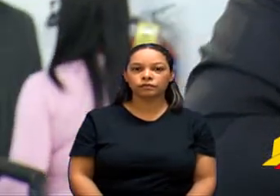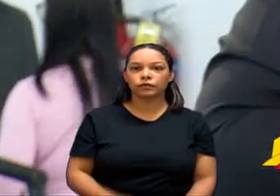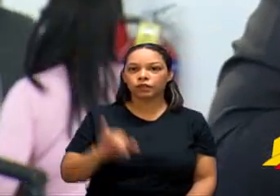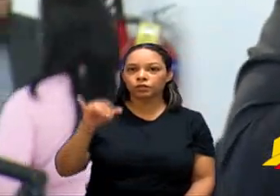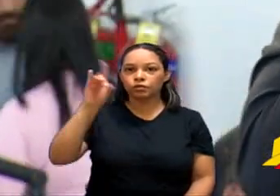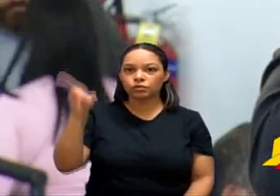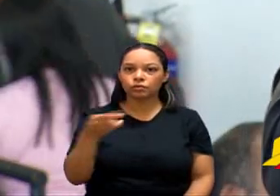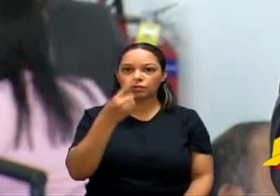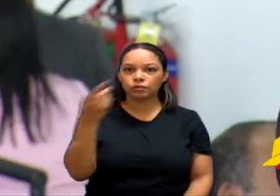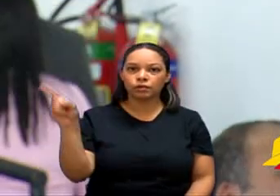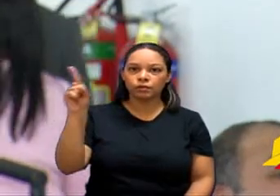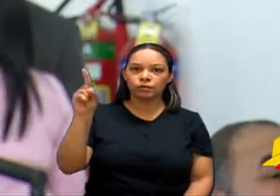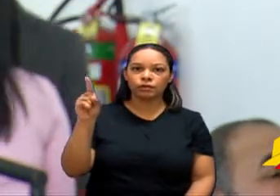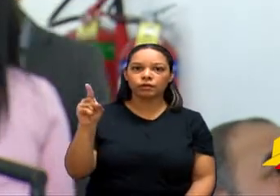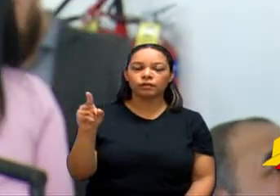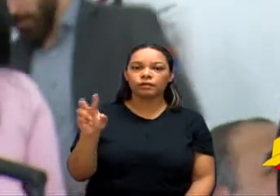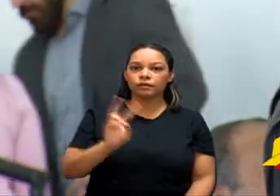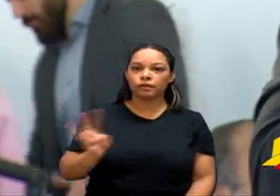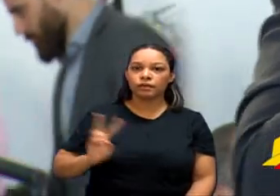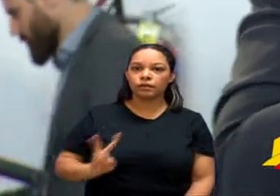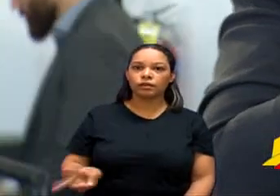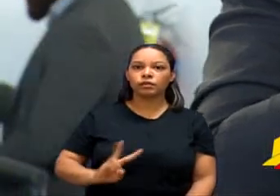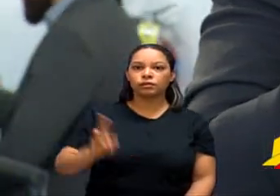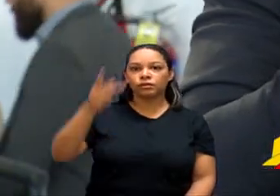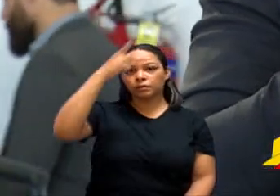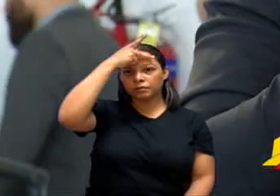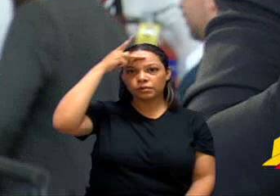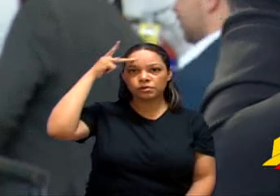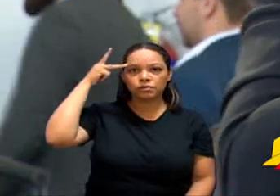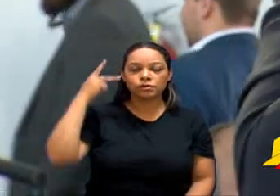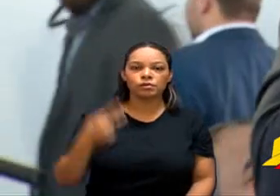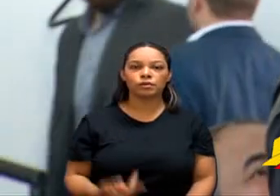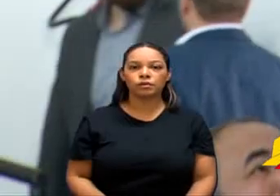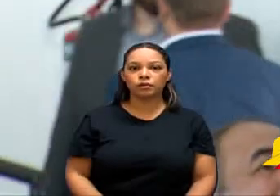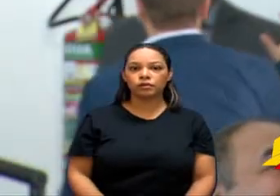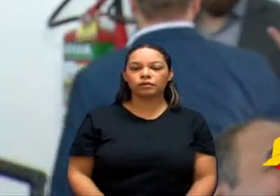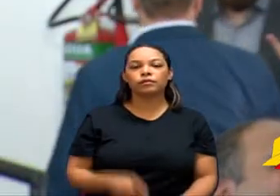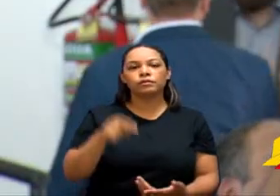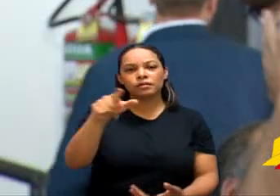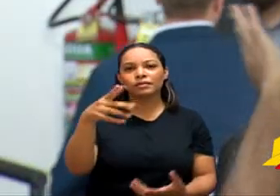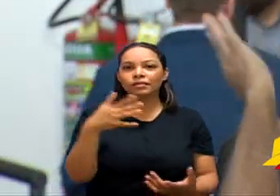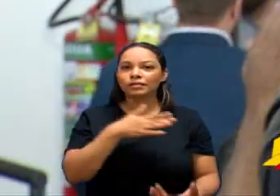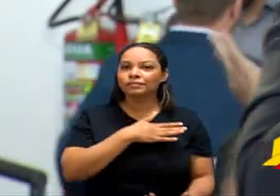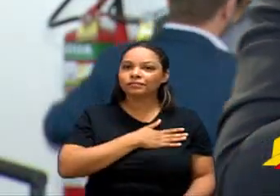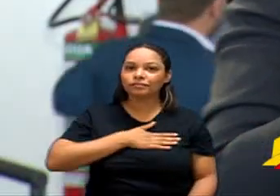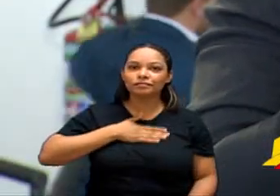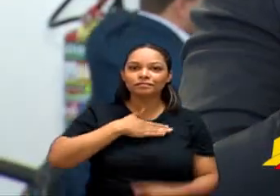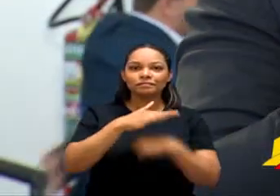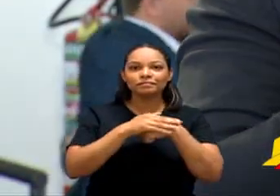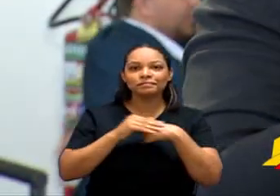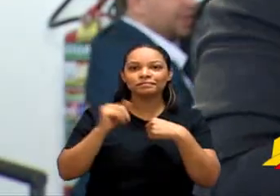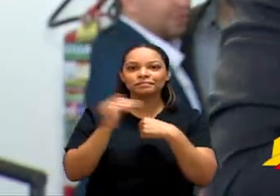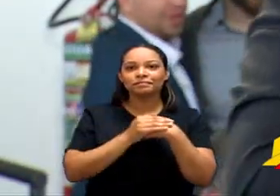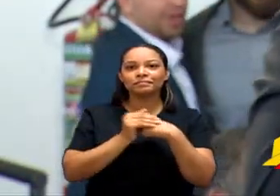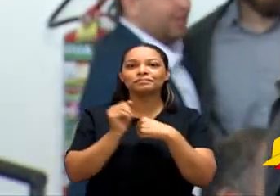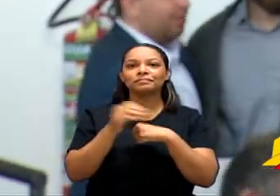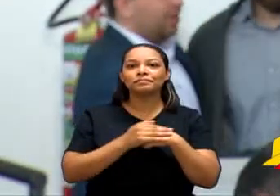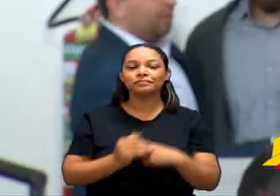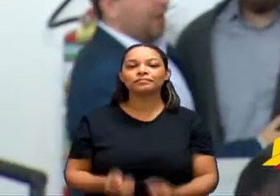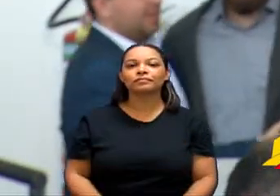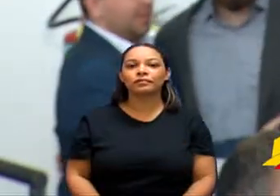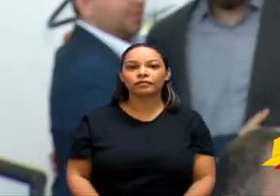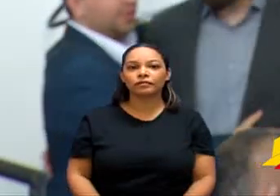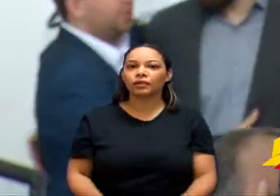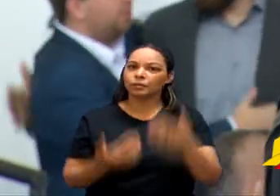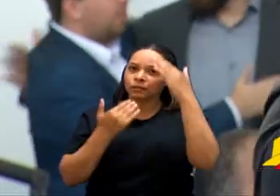vereador do povo, estive andando ali na região. Obrigado, vereador. Ali você é muito querido, viu, João? Parabéns pelo trabalho de Vossa Excelência.